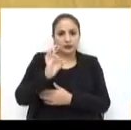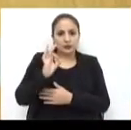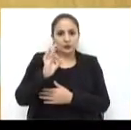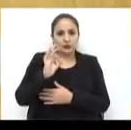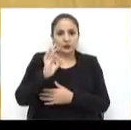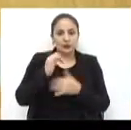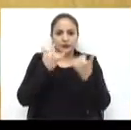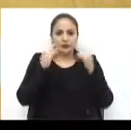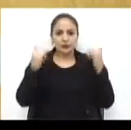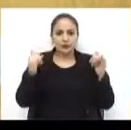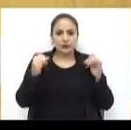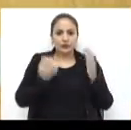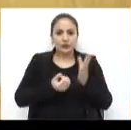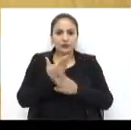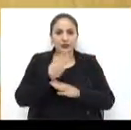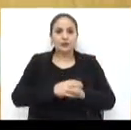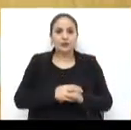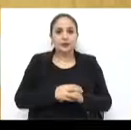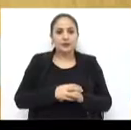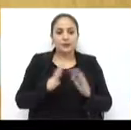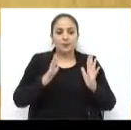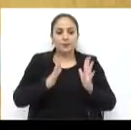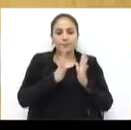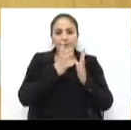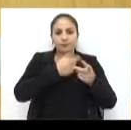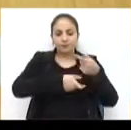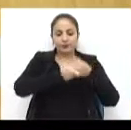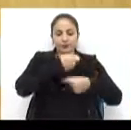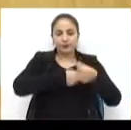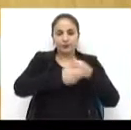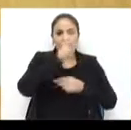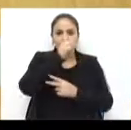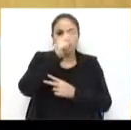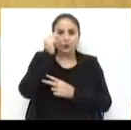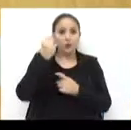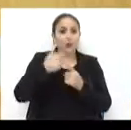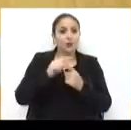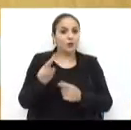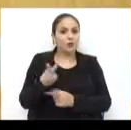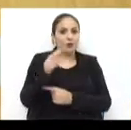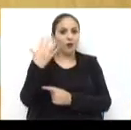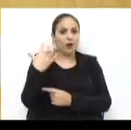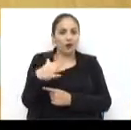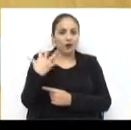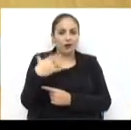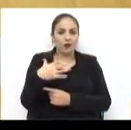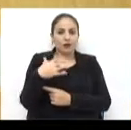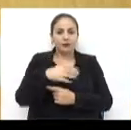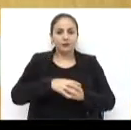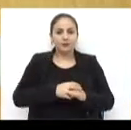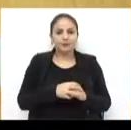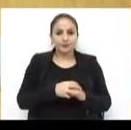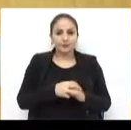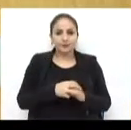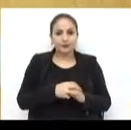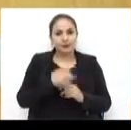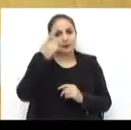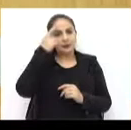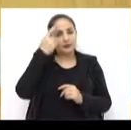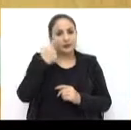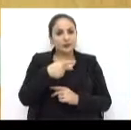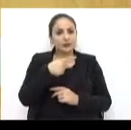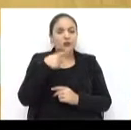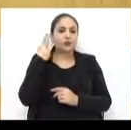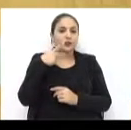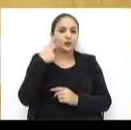gerada, causando um forte impacto nas finanças dos municípios por causa do alto preço das tarifas. Pensando nisso, o vereador